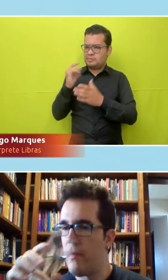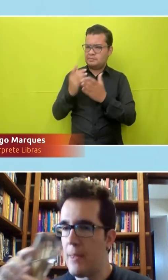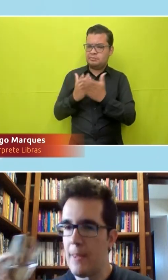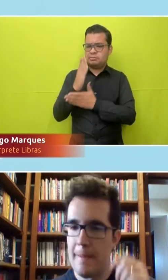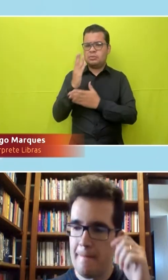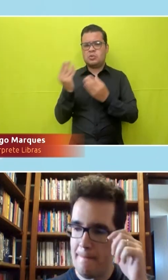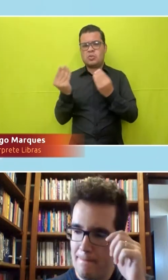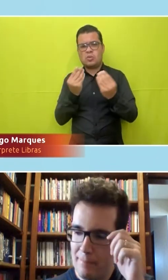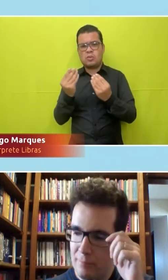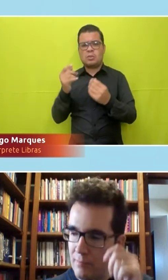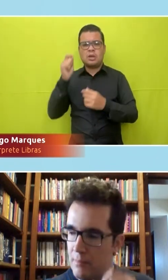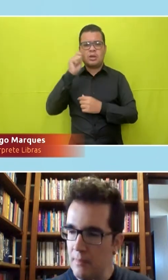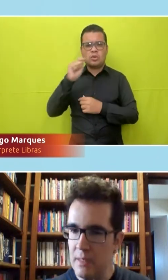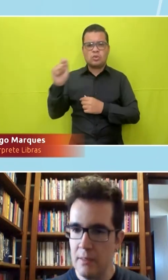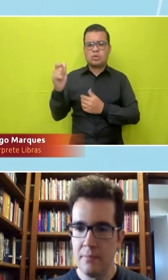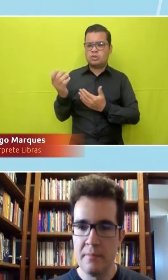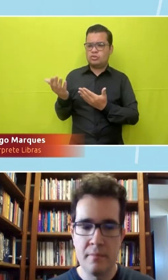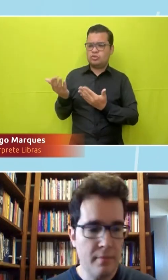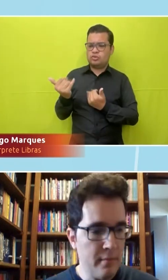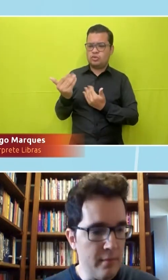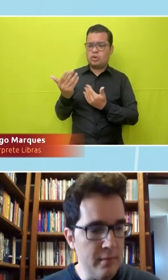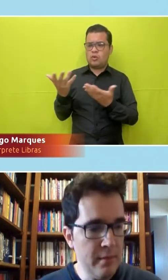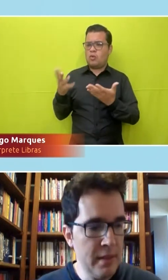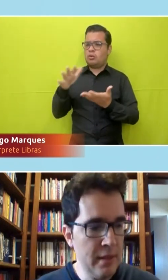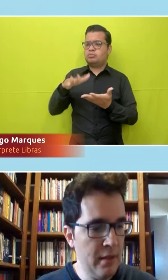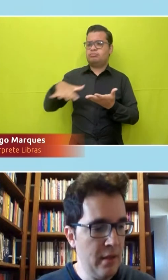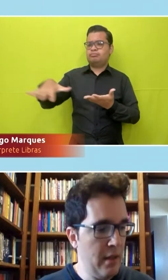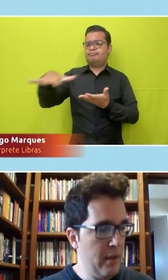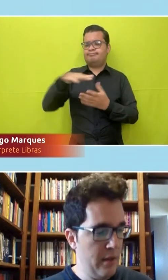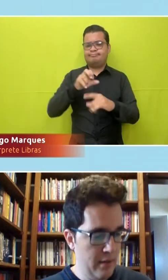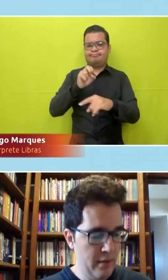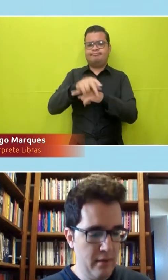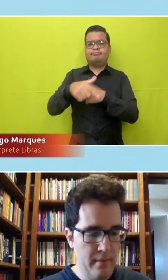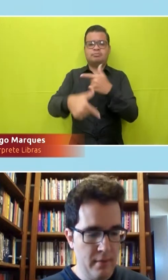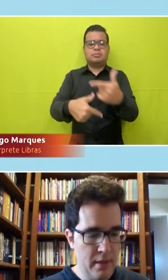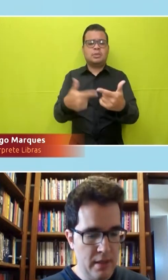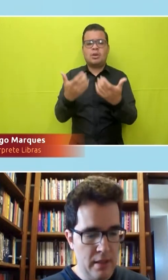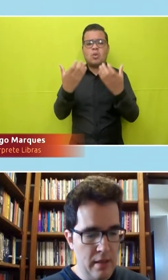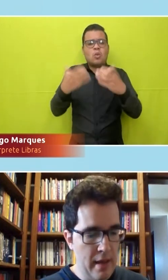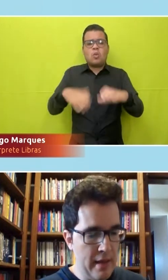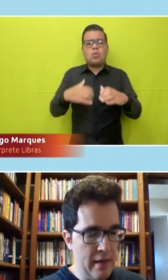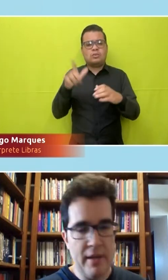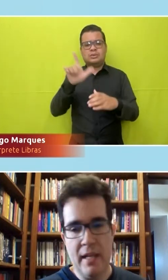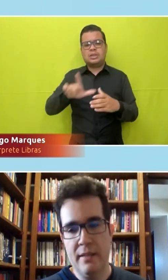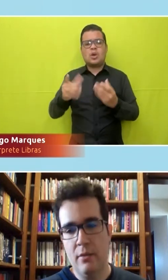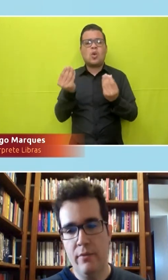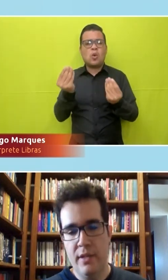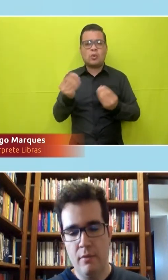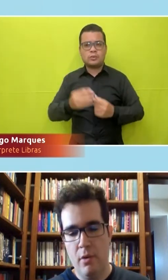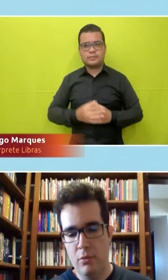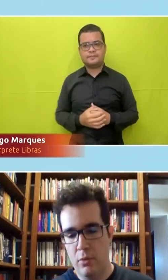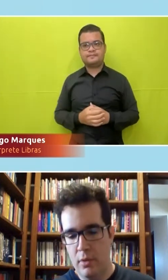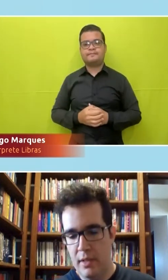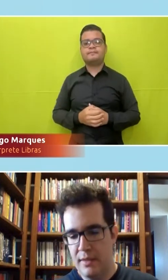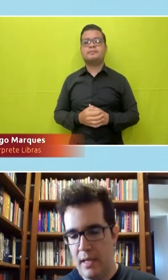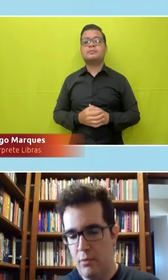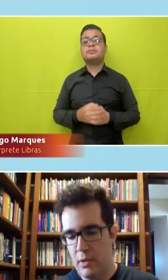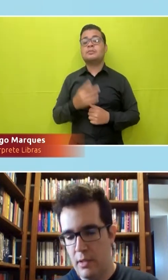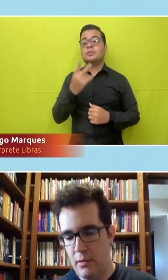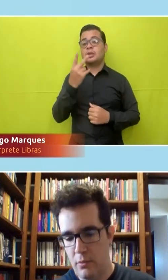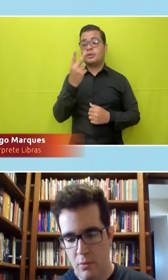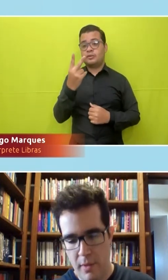autor novo, que está no cenário há pouco tempo, como é que funcionou esse concurso literário? Na verdade, são 25 autores,